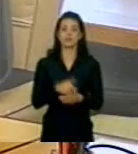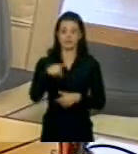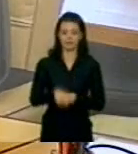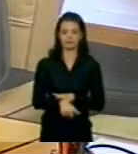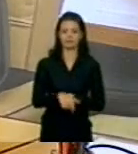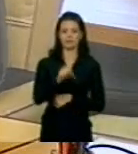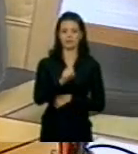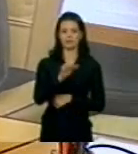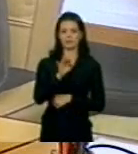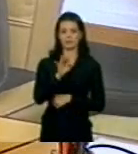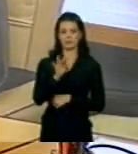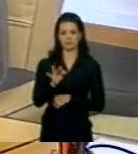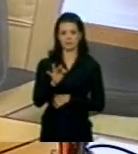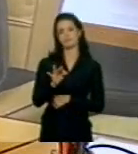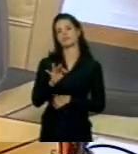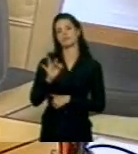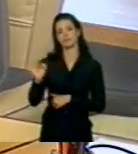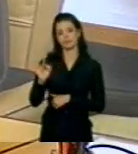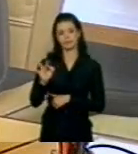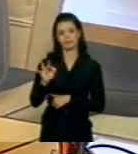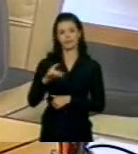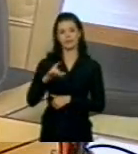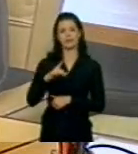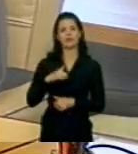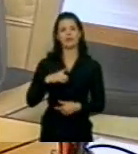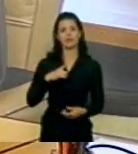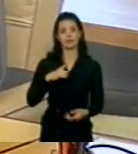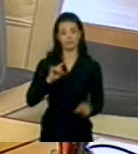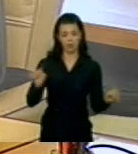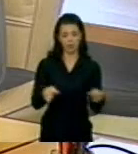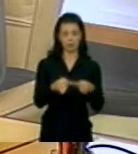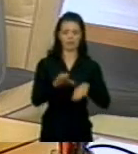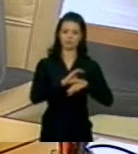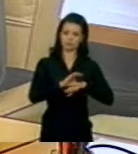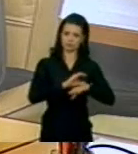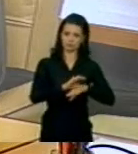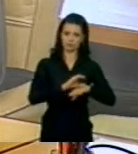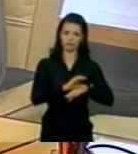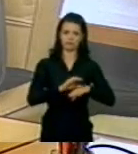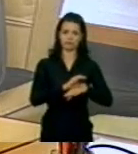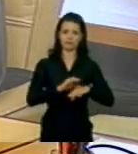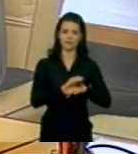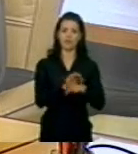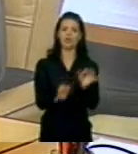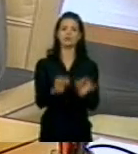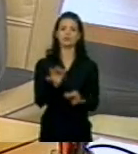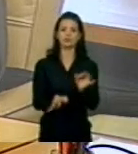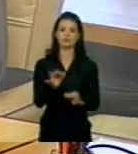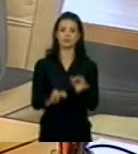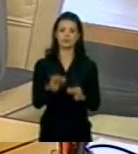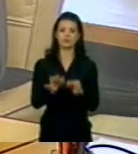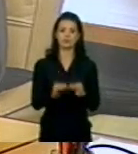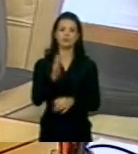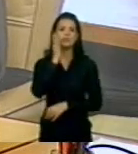Federal dê interpretação conforme à Constituição para assentar que a aplicação das